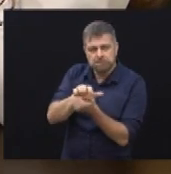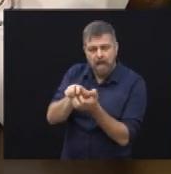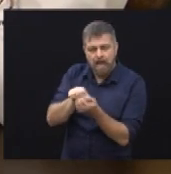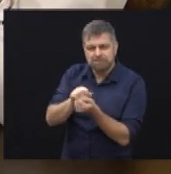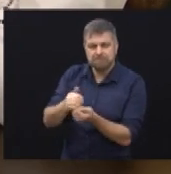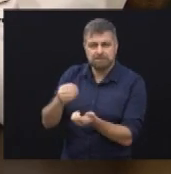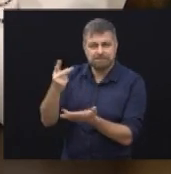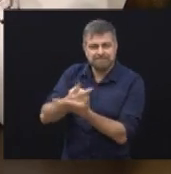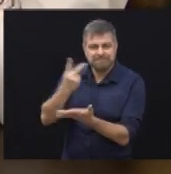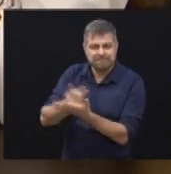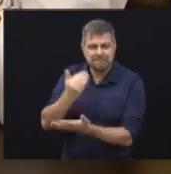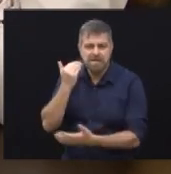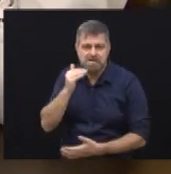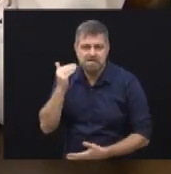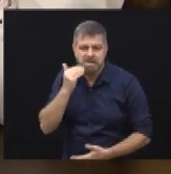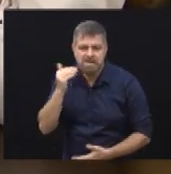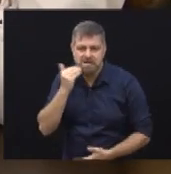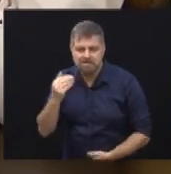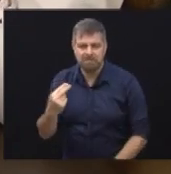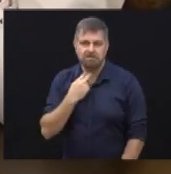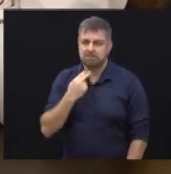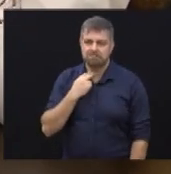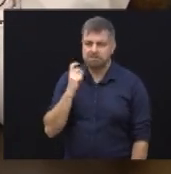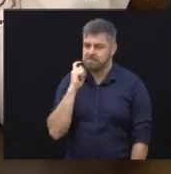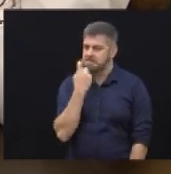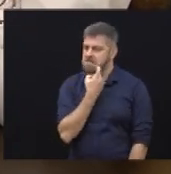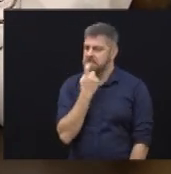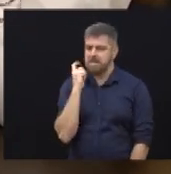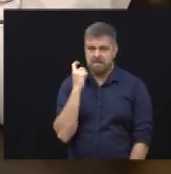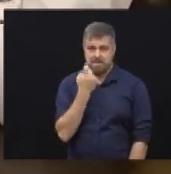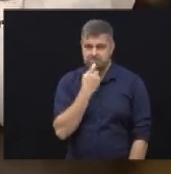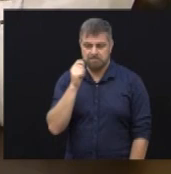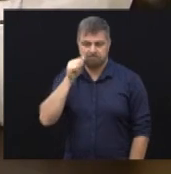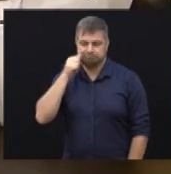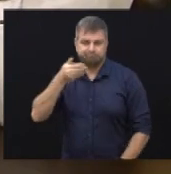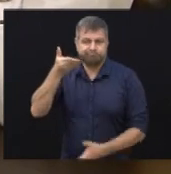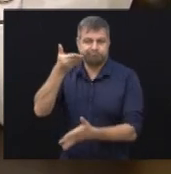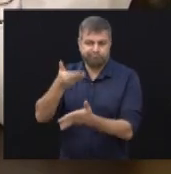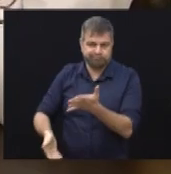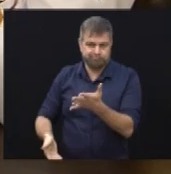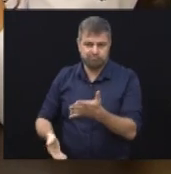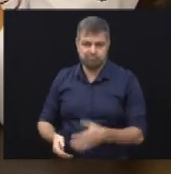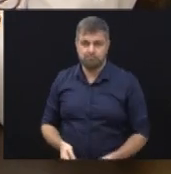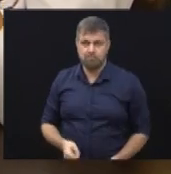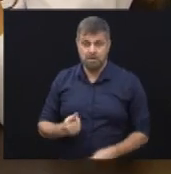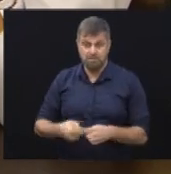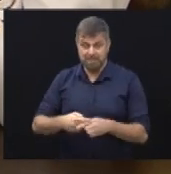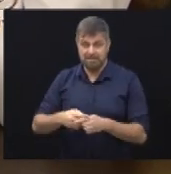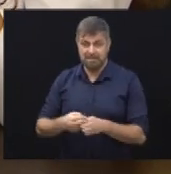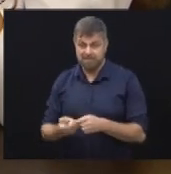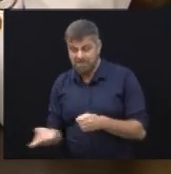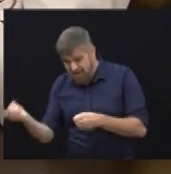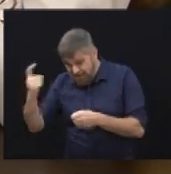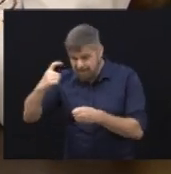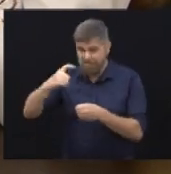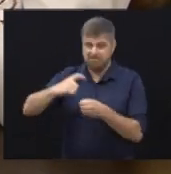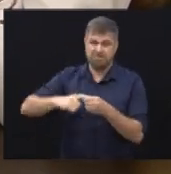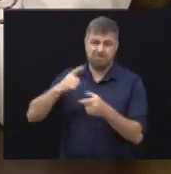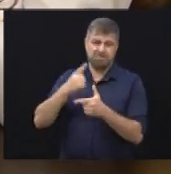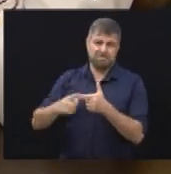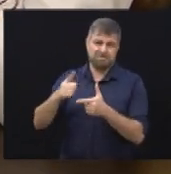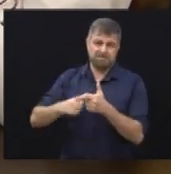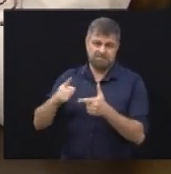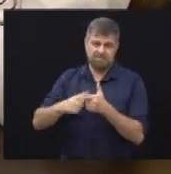mastigação inadequada, não vai adiantar nada ele colocar esse aparelho agora, porque quando ele tirar o próprio hábito